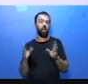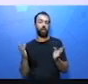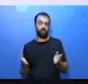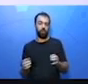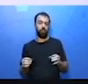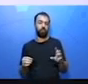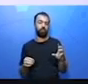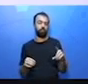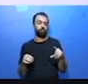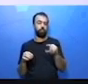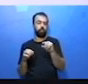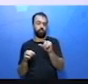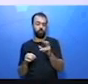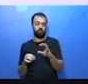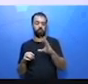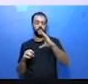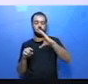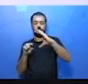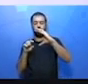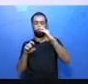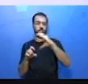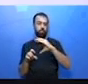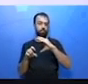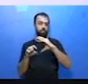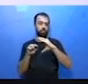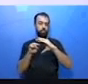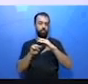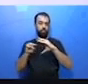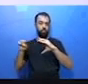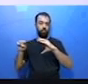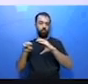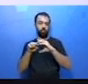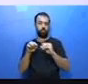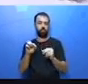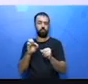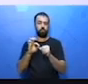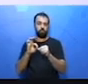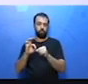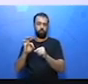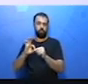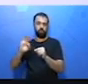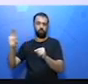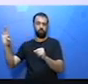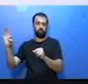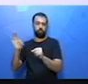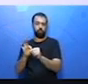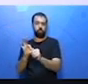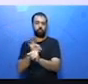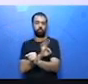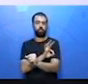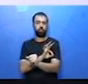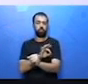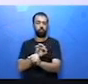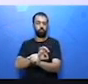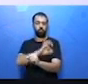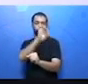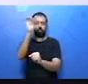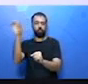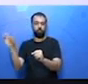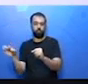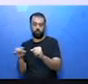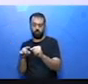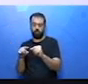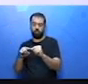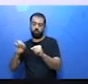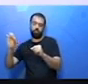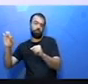o outro, passando pelo centro, é o diâmetro. Vocês conseguem perceber que o diâmetro